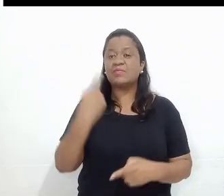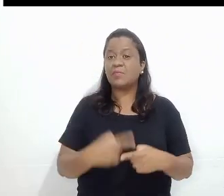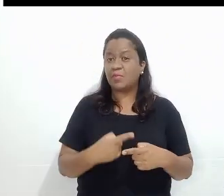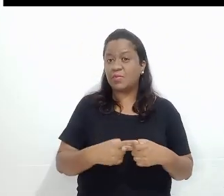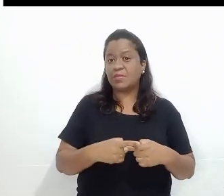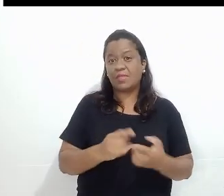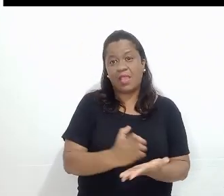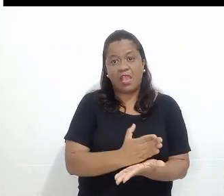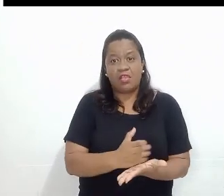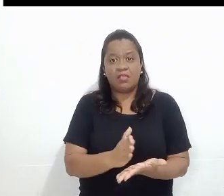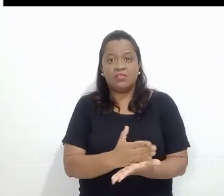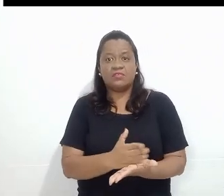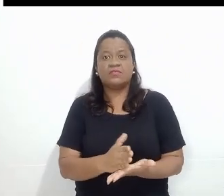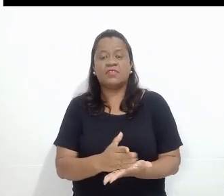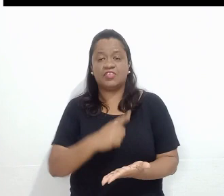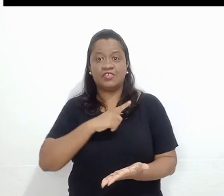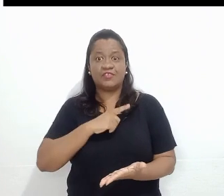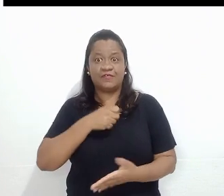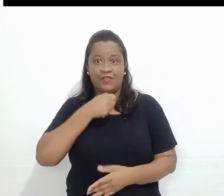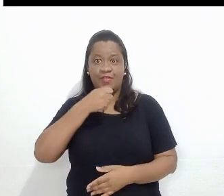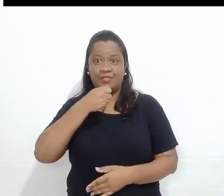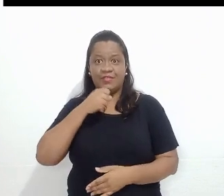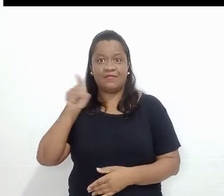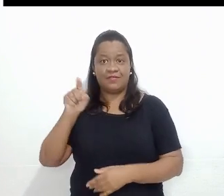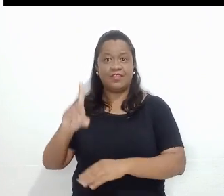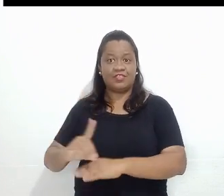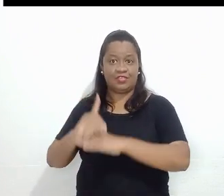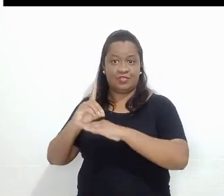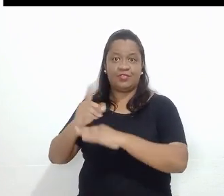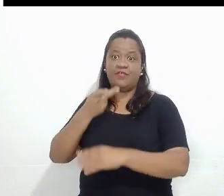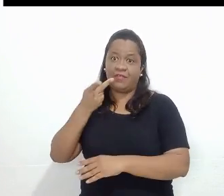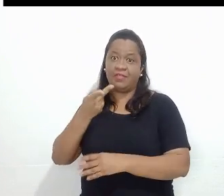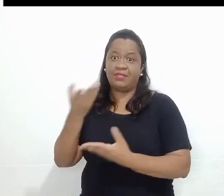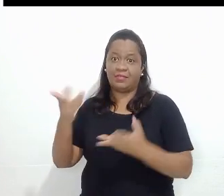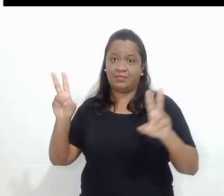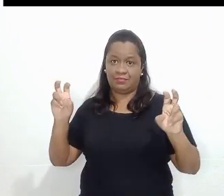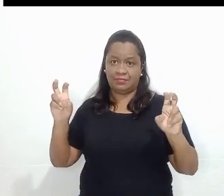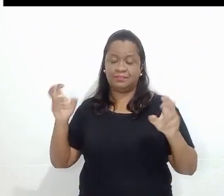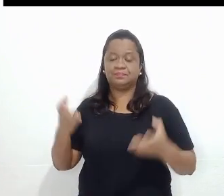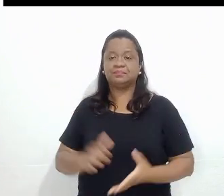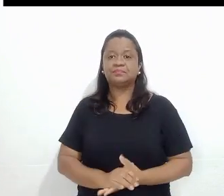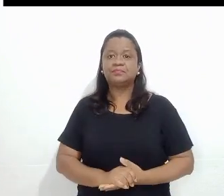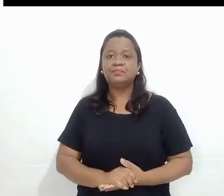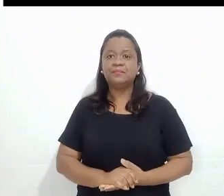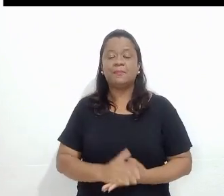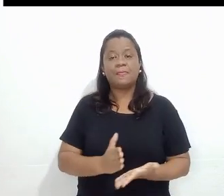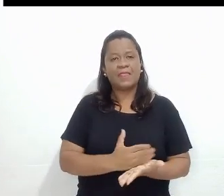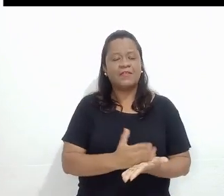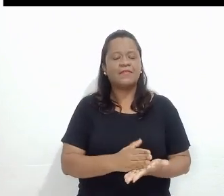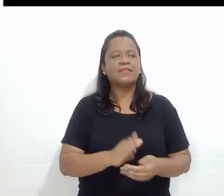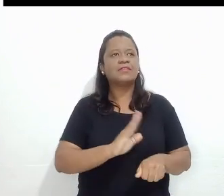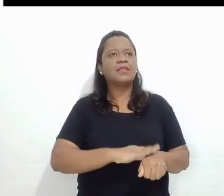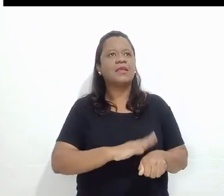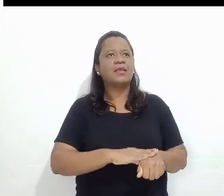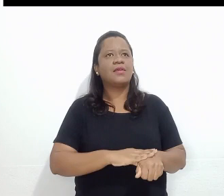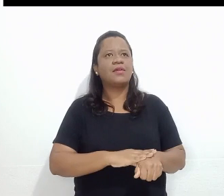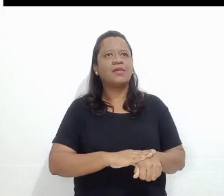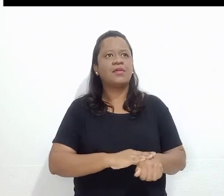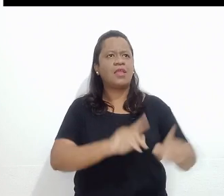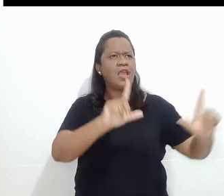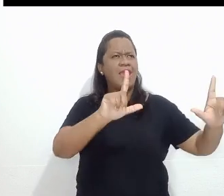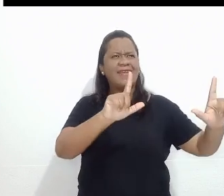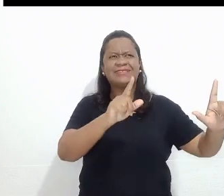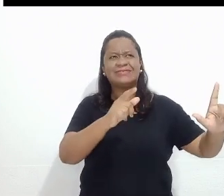às vezes, até a gente viu uma entrevista do diretor falando isso, né? Às vezes você, na hora, o vídeo assist não